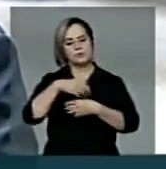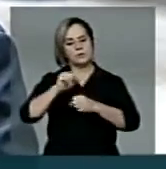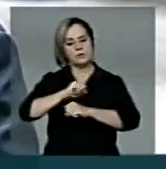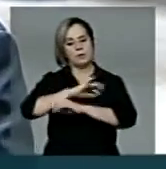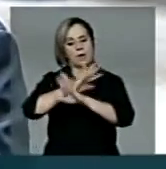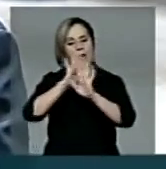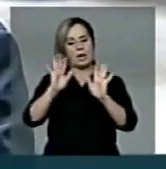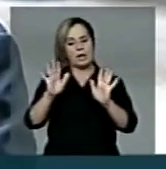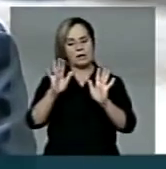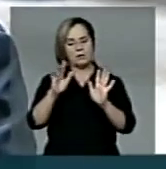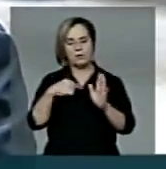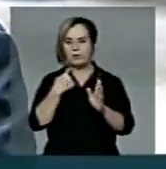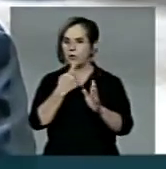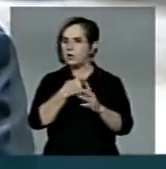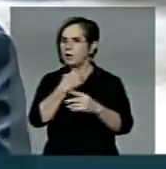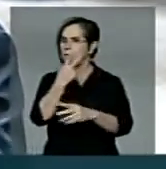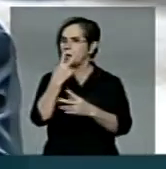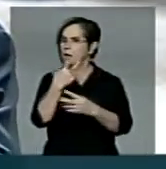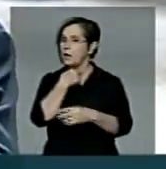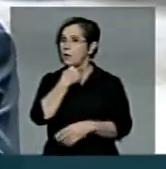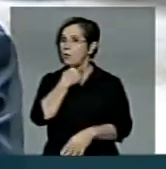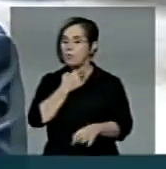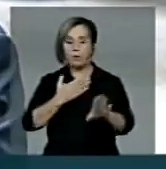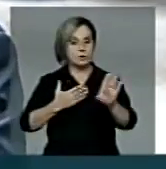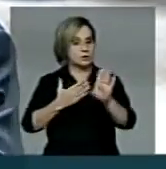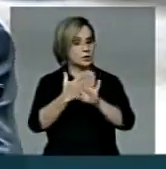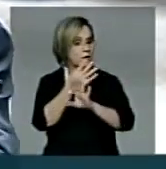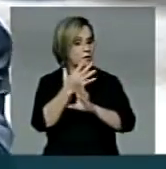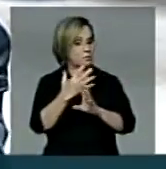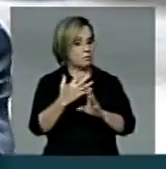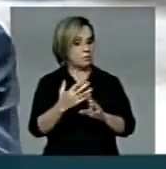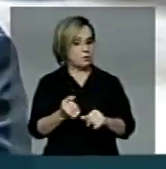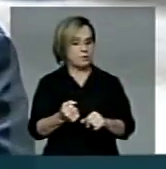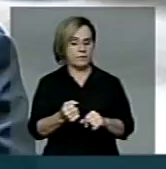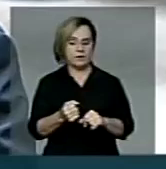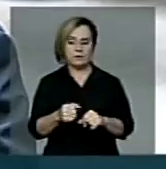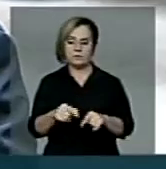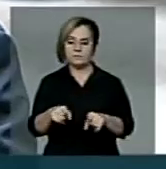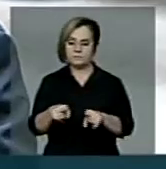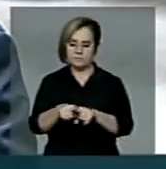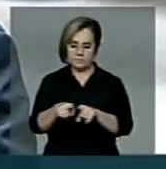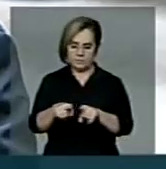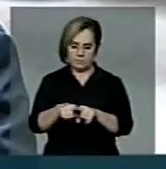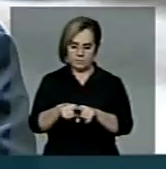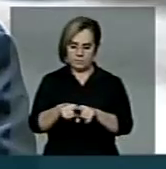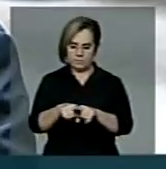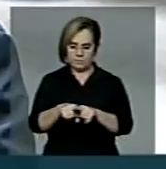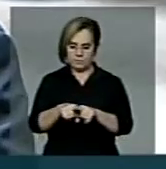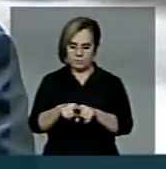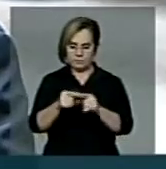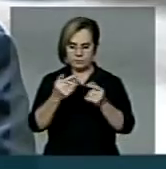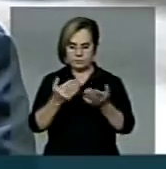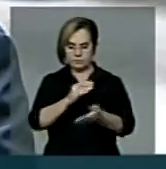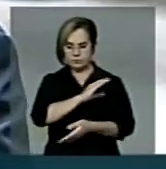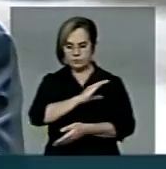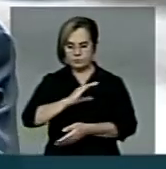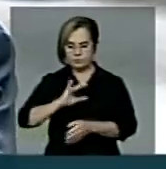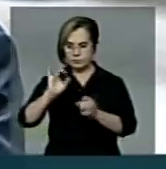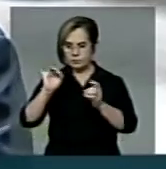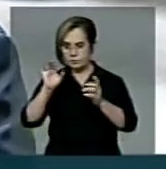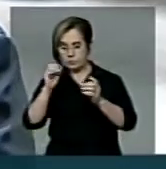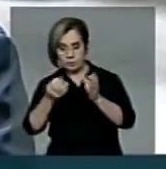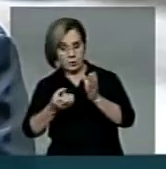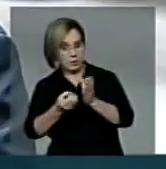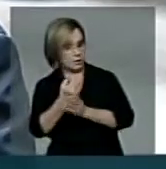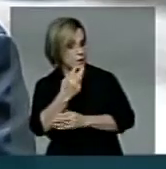podemos aprovar e impedir, inclusive, que essa comissão especial seja instalada,